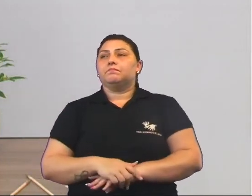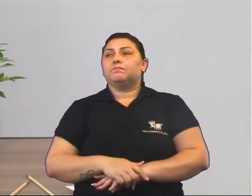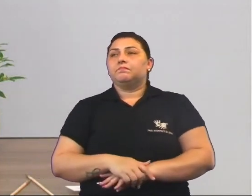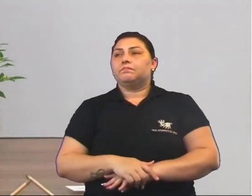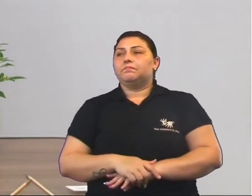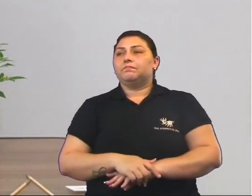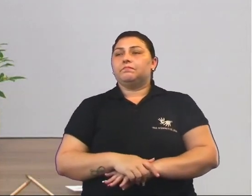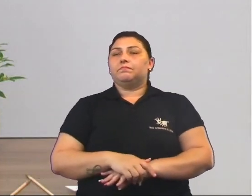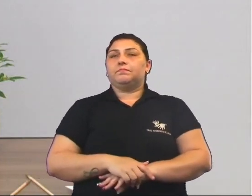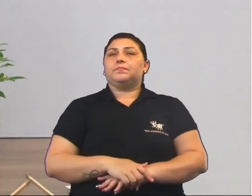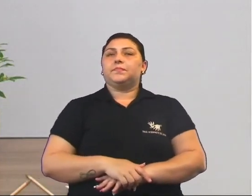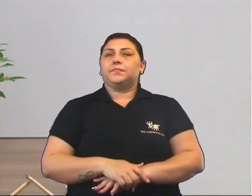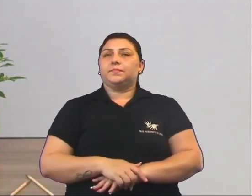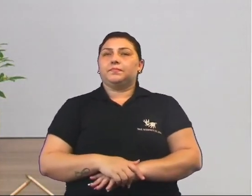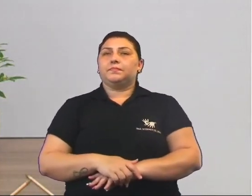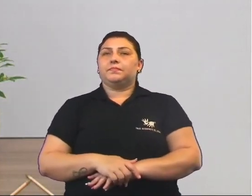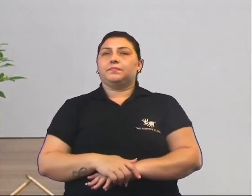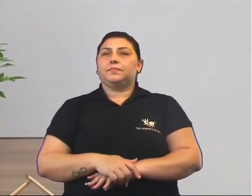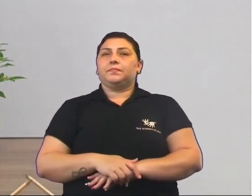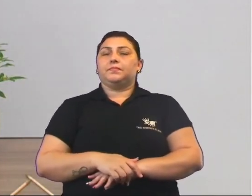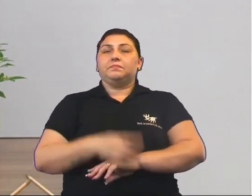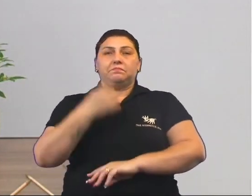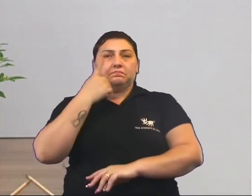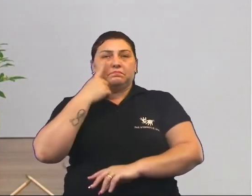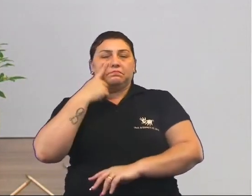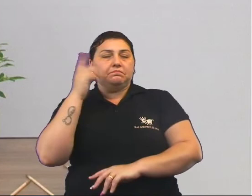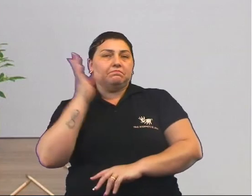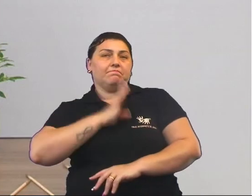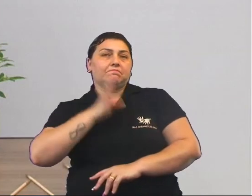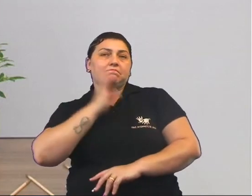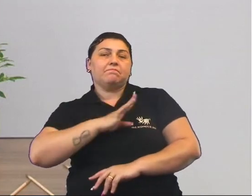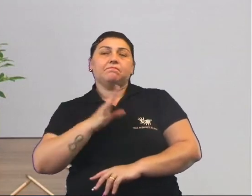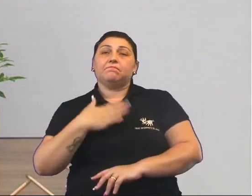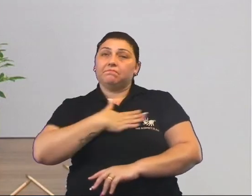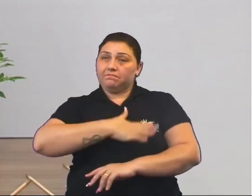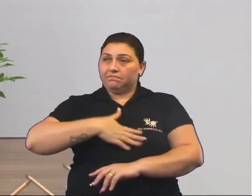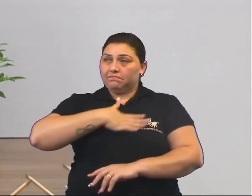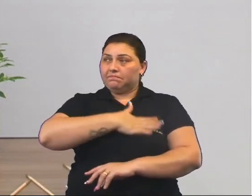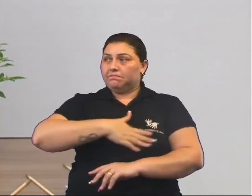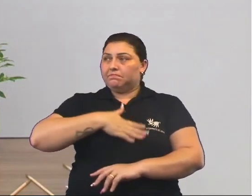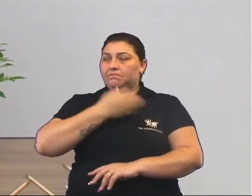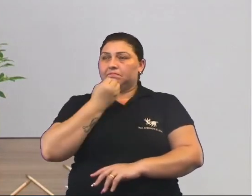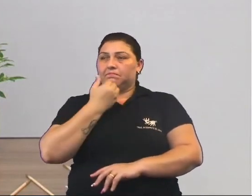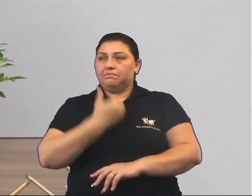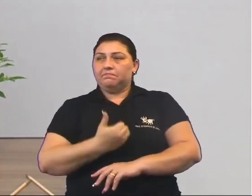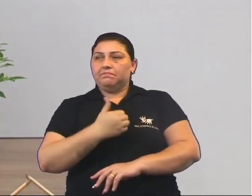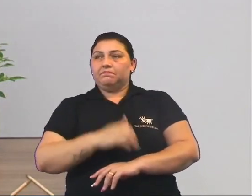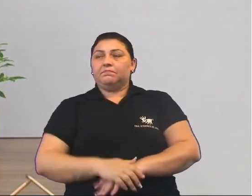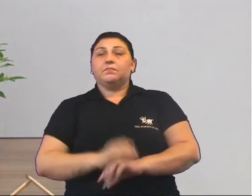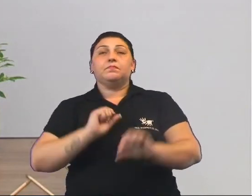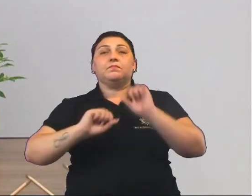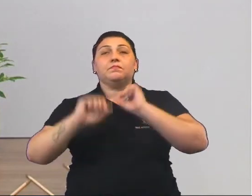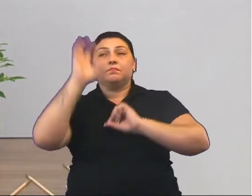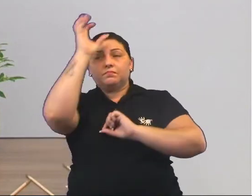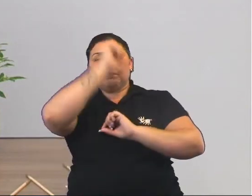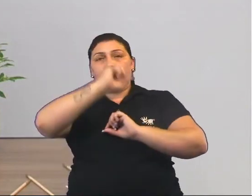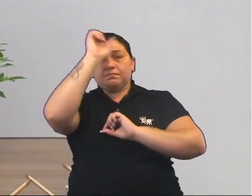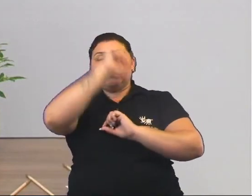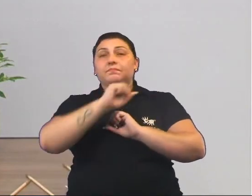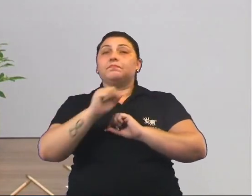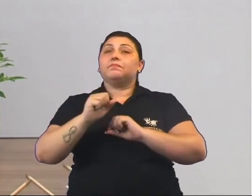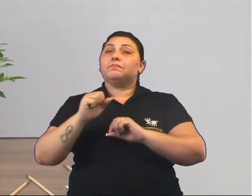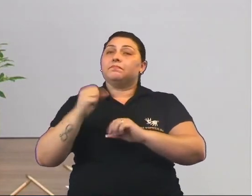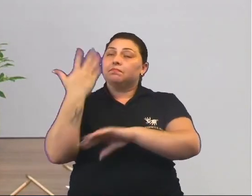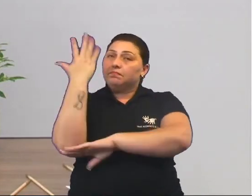nova plantinha que vai nascer. Olha que interessante. Gostaram? Muito bem. Então, o que nós aprendemos? Que